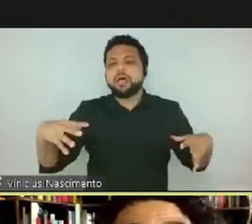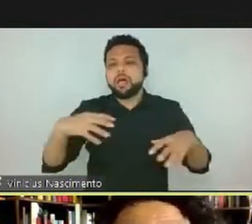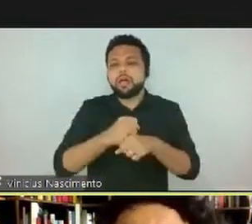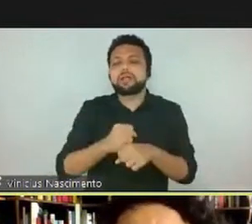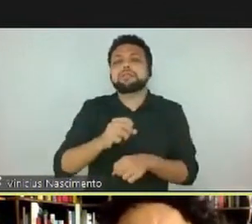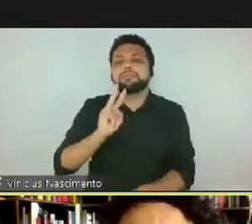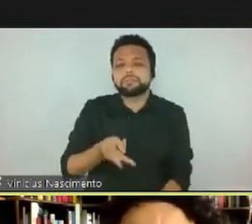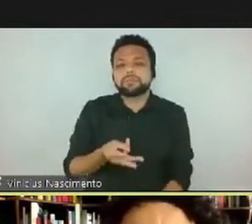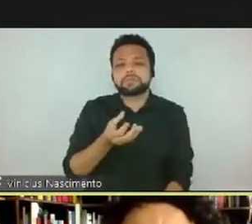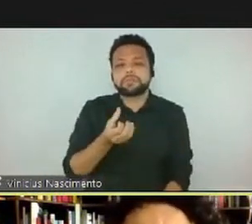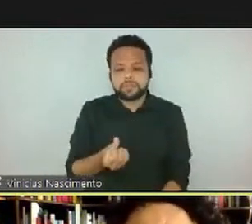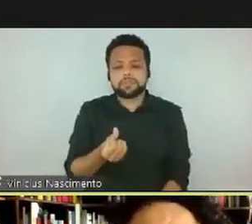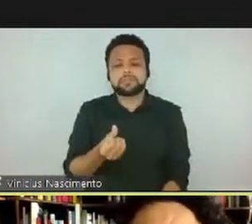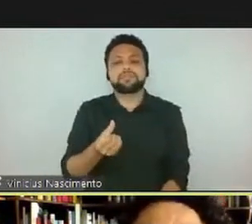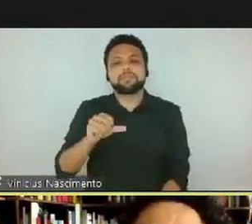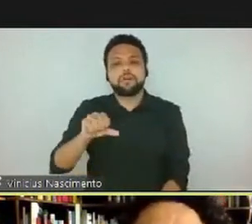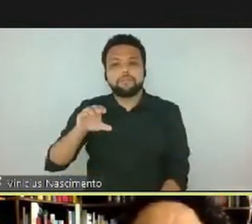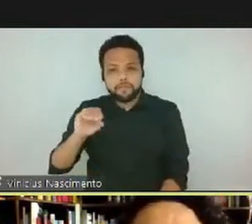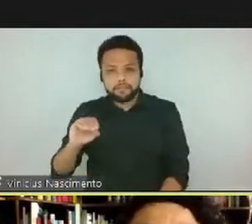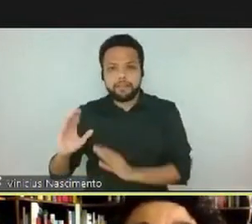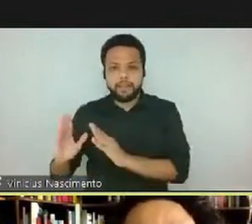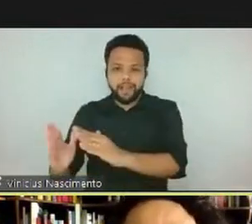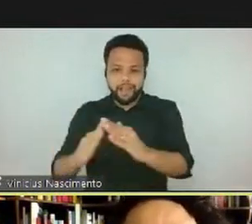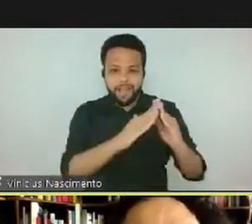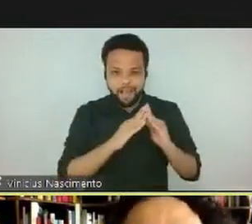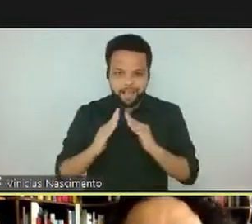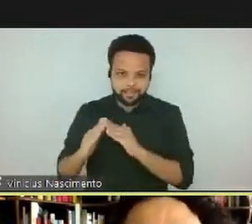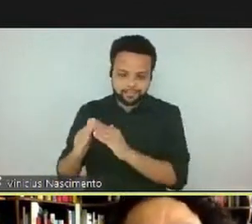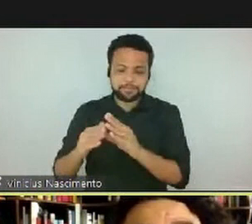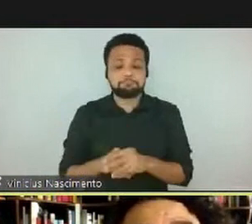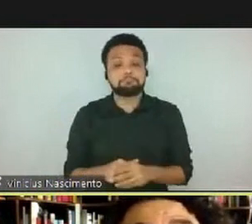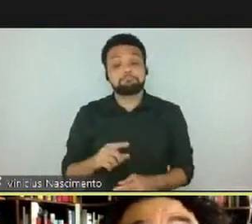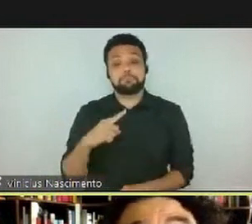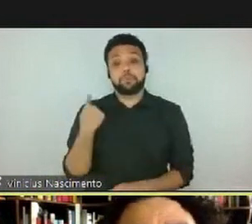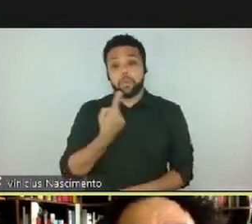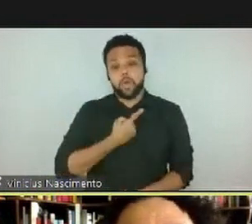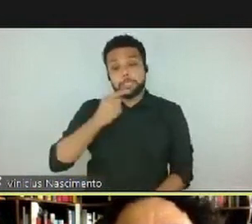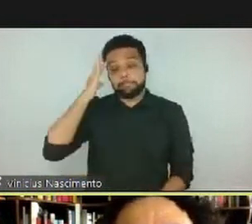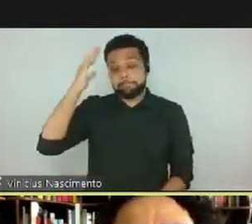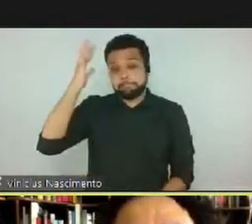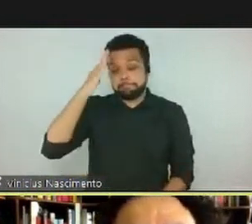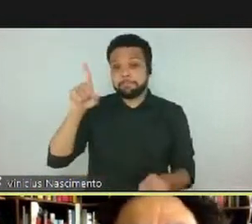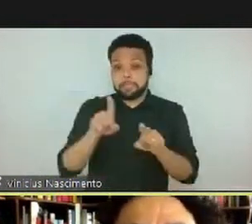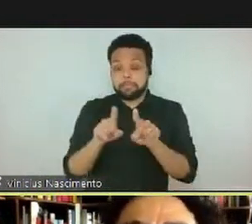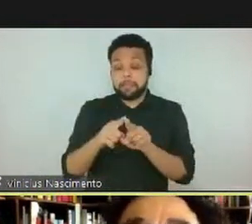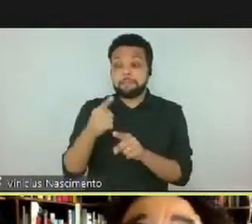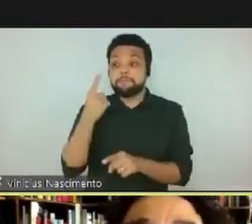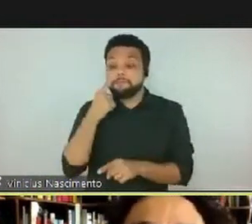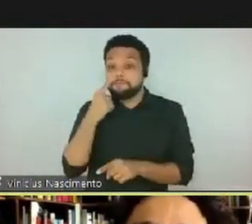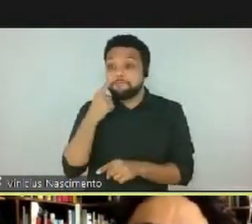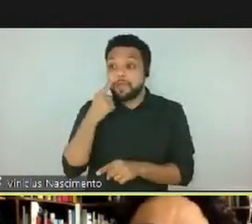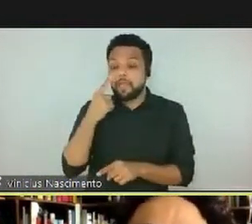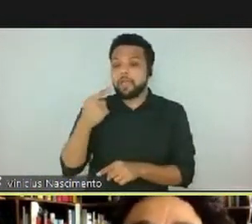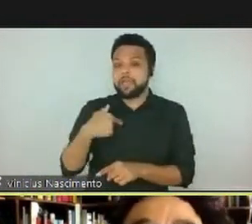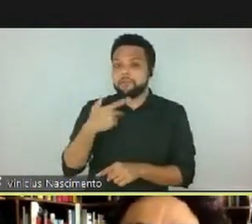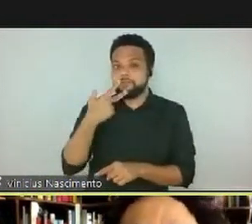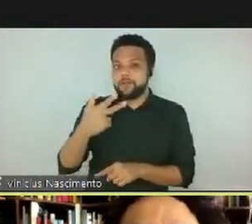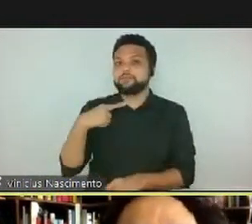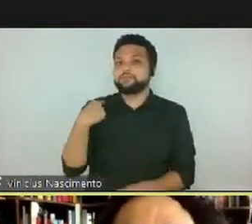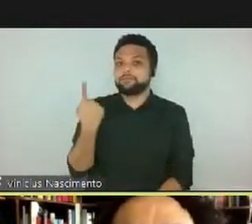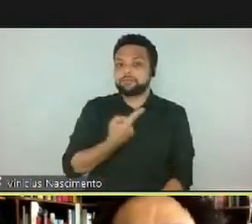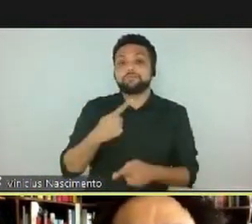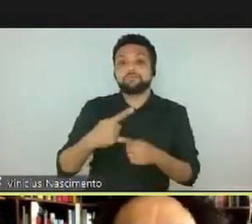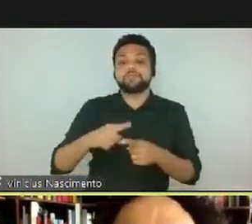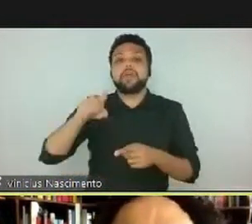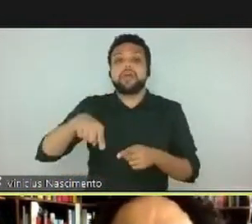3.690 domicílios. A gente imagina e a gente vê, né, eu falo a gente porque é toda uma